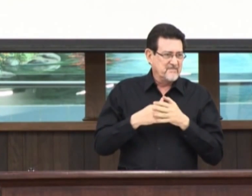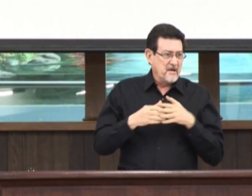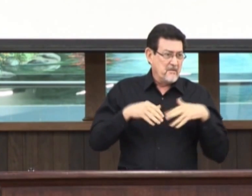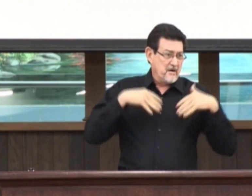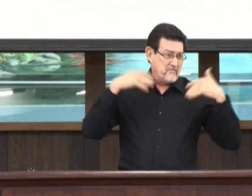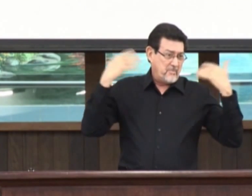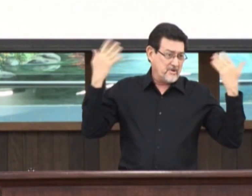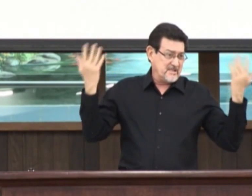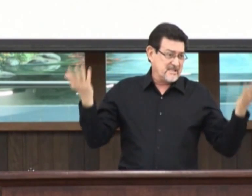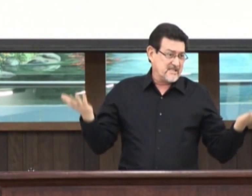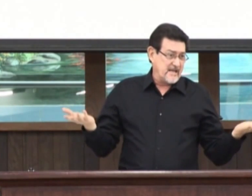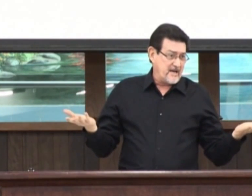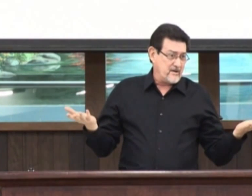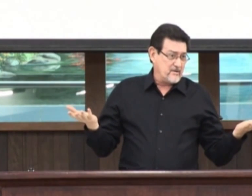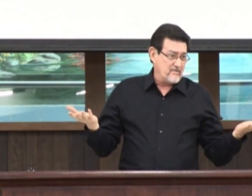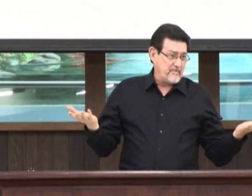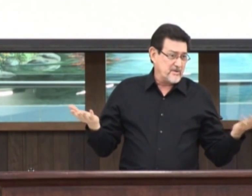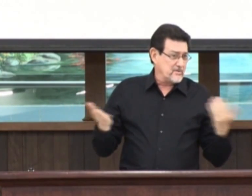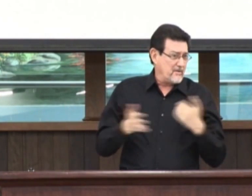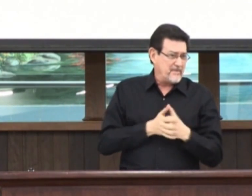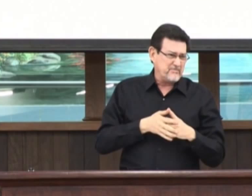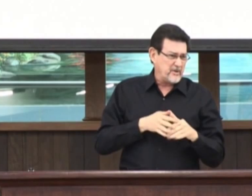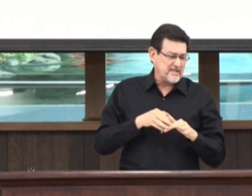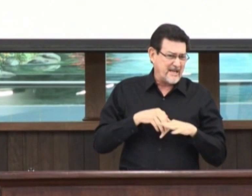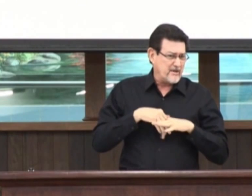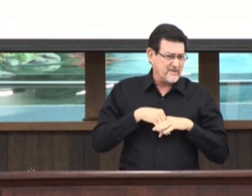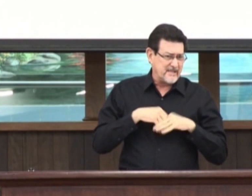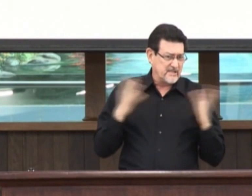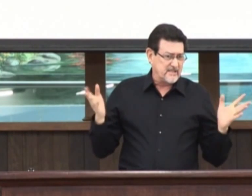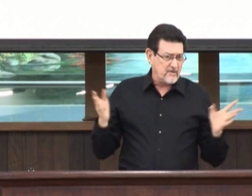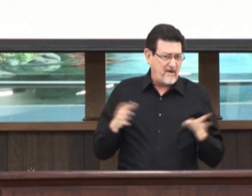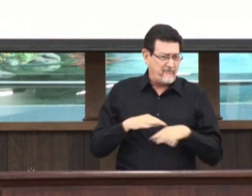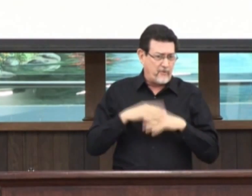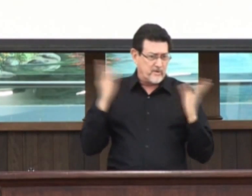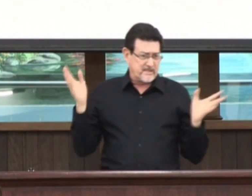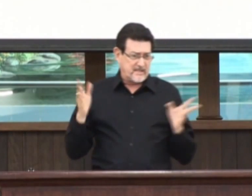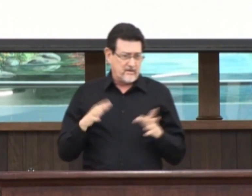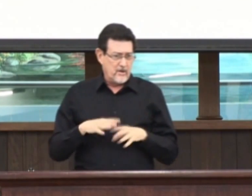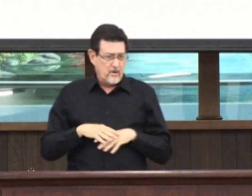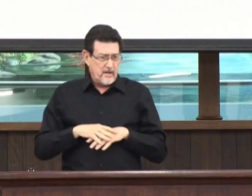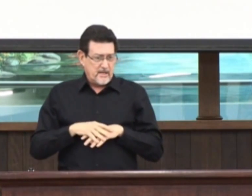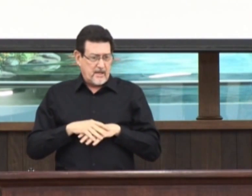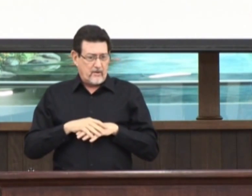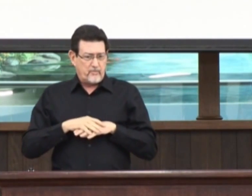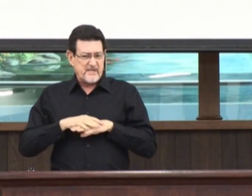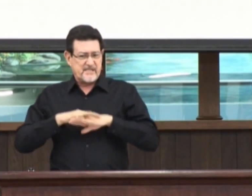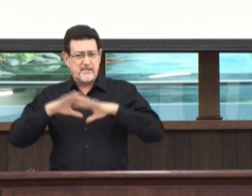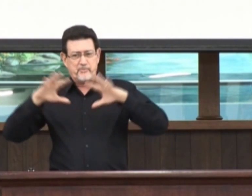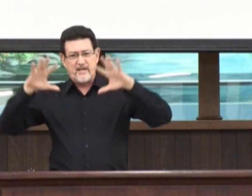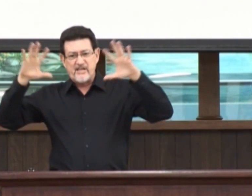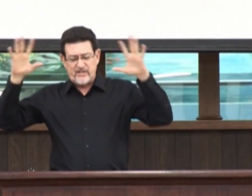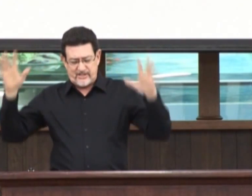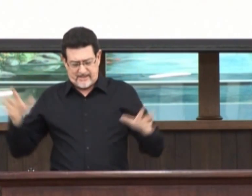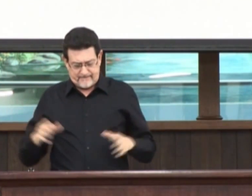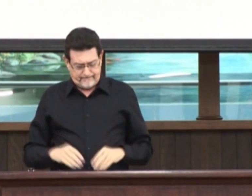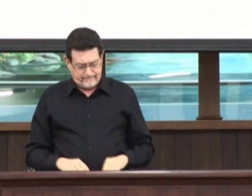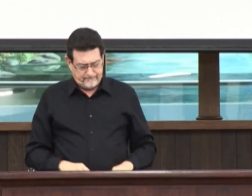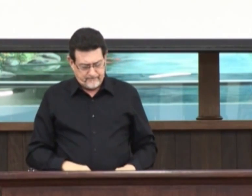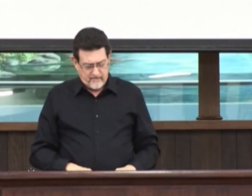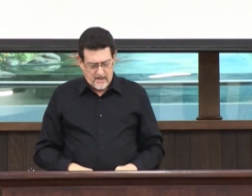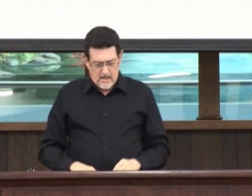mecânicas. Pode ser uma pessoa, mas pode ser que não seja. Ser uma força, um princípio